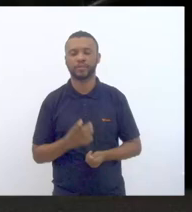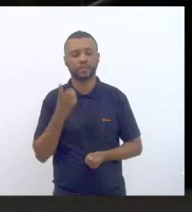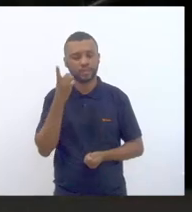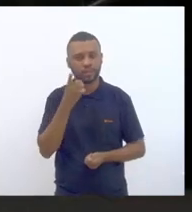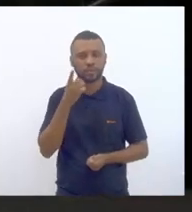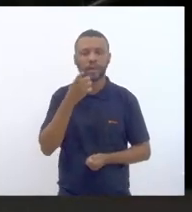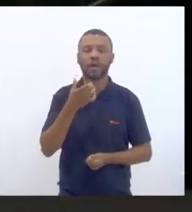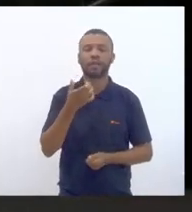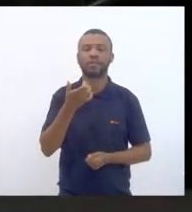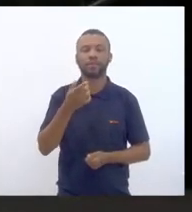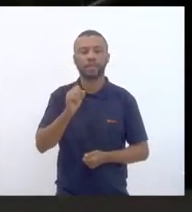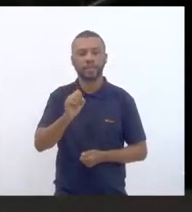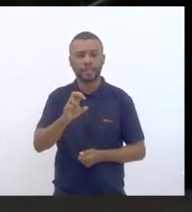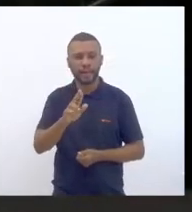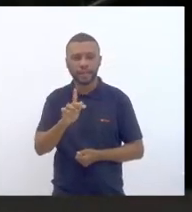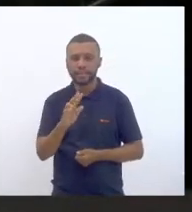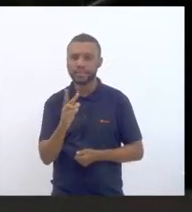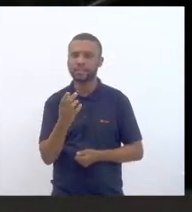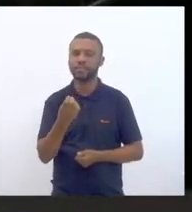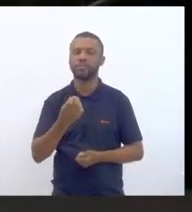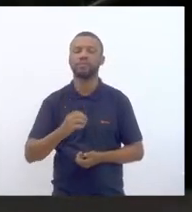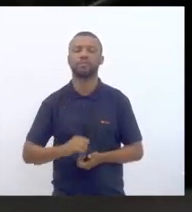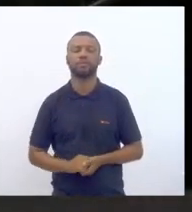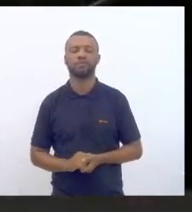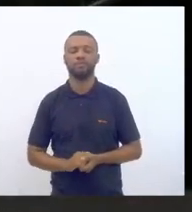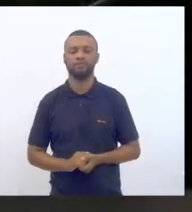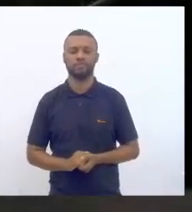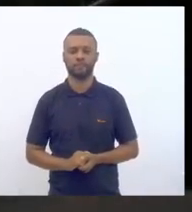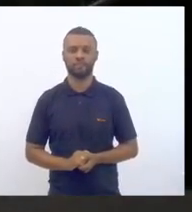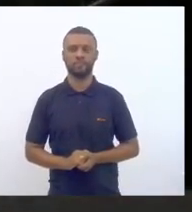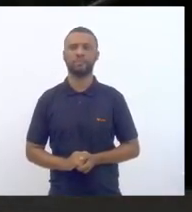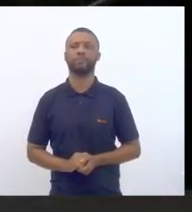Deputado doutor Serginho.